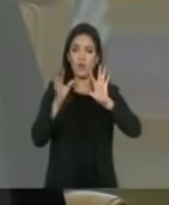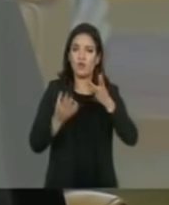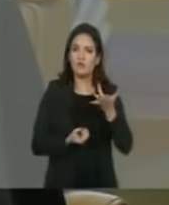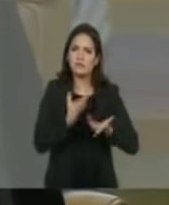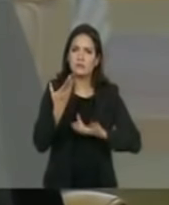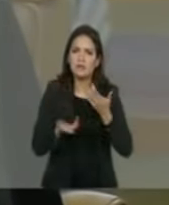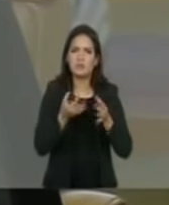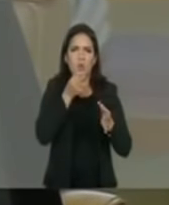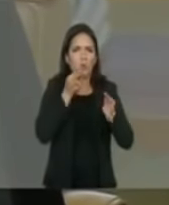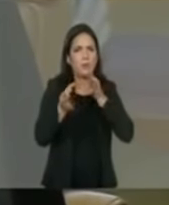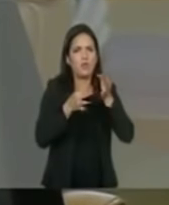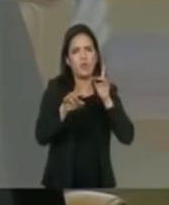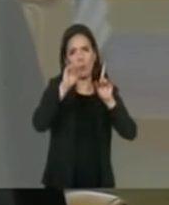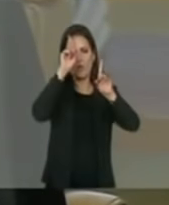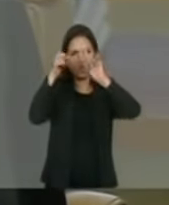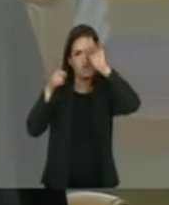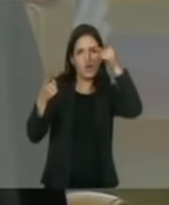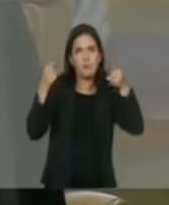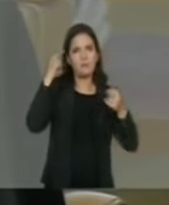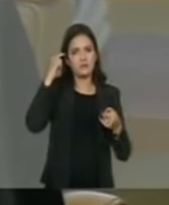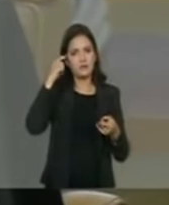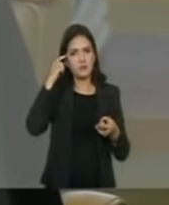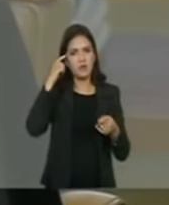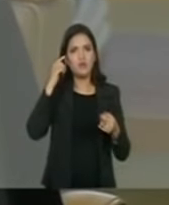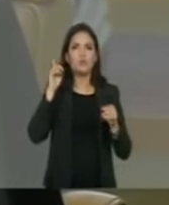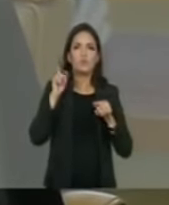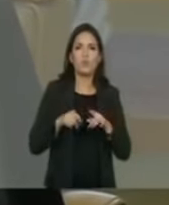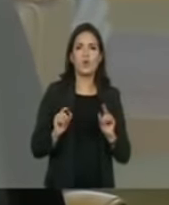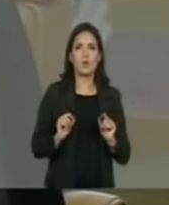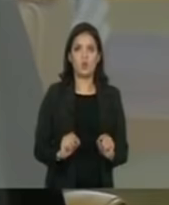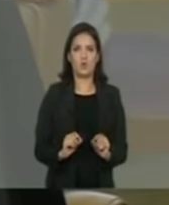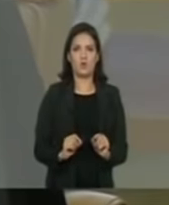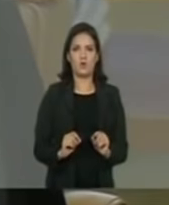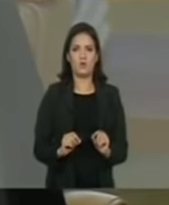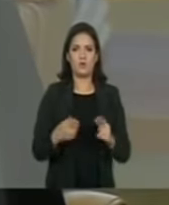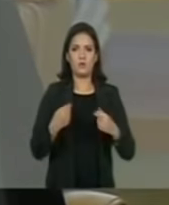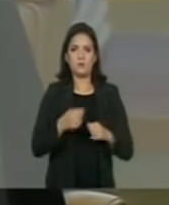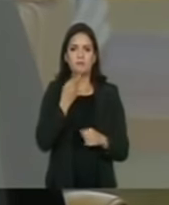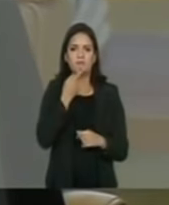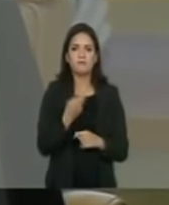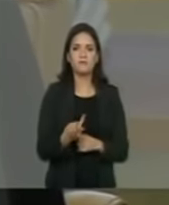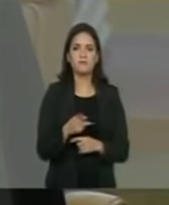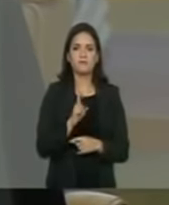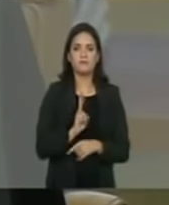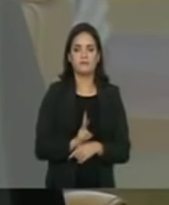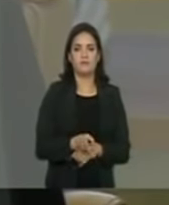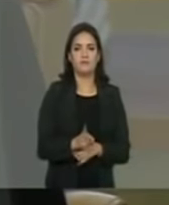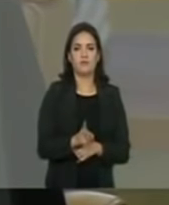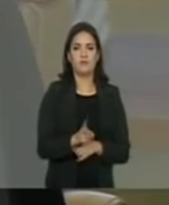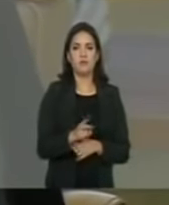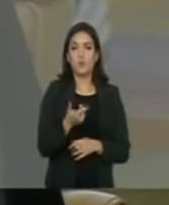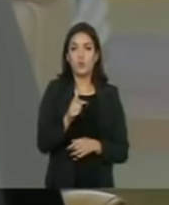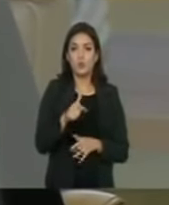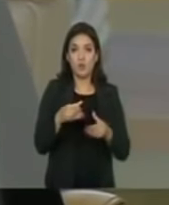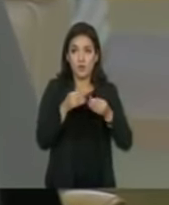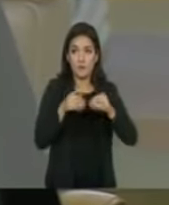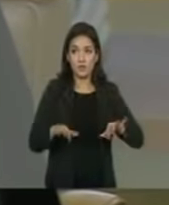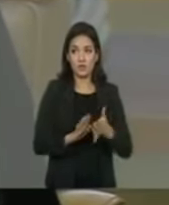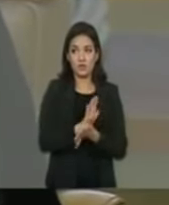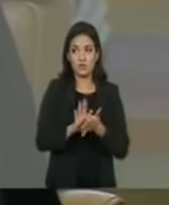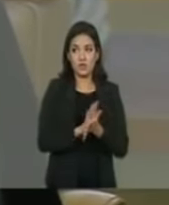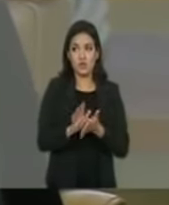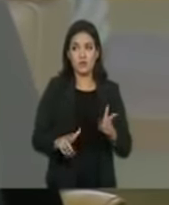idéias e pensamentos torna-se necessário advertir que sempre juízo da ampla liberdade de